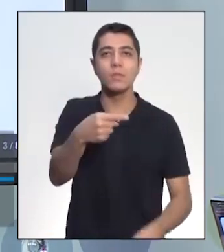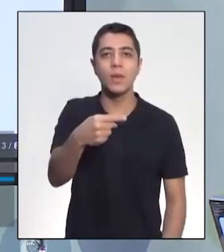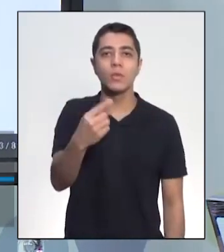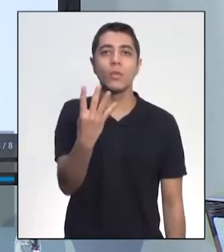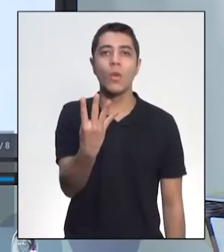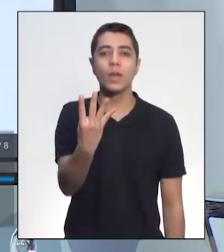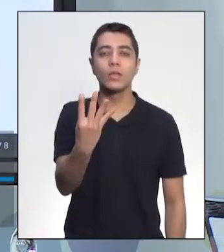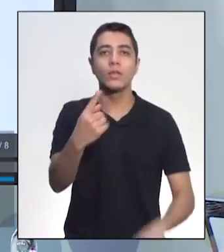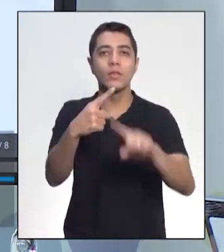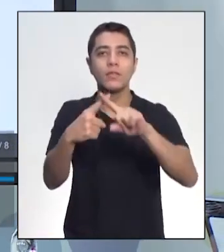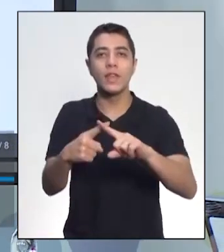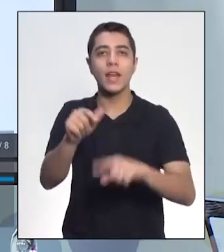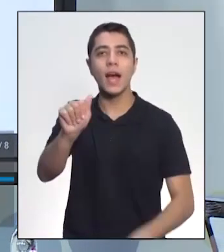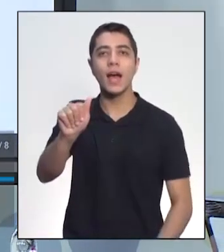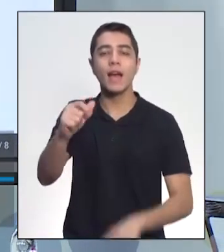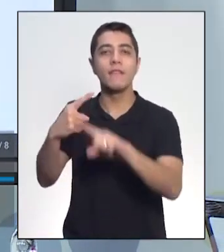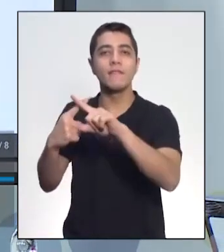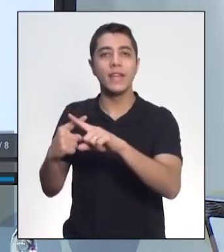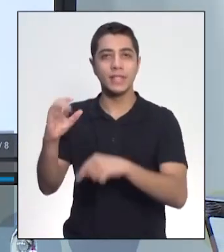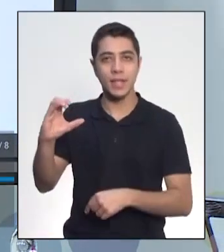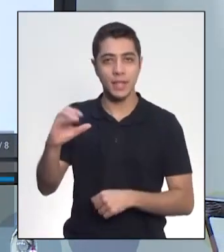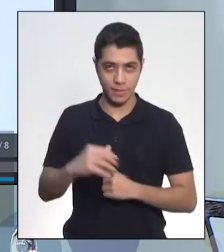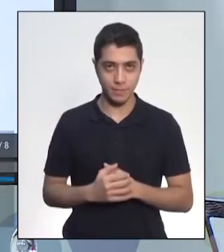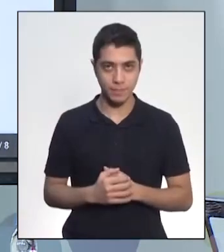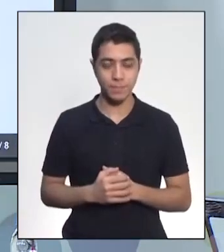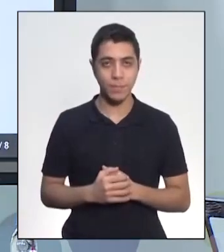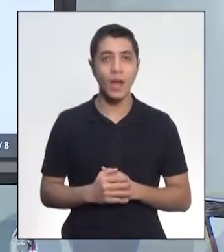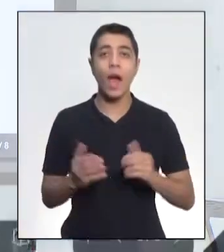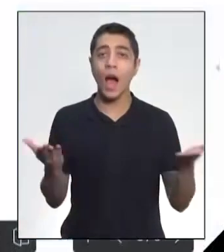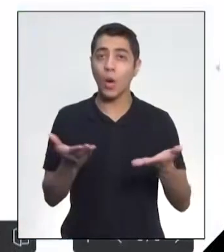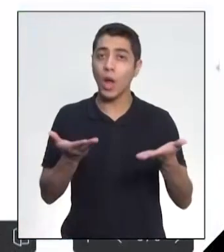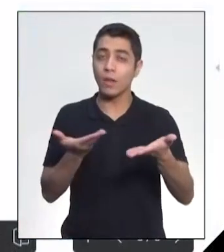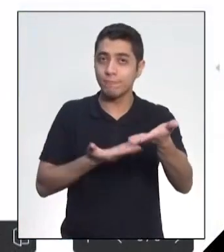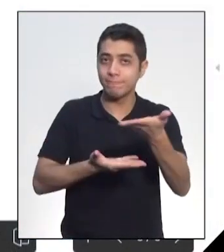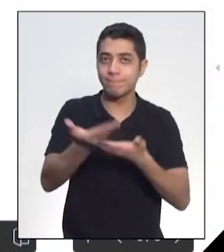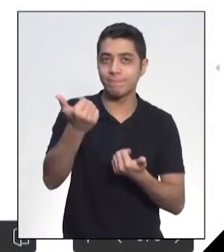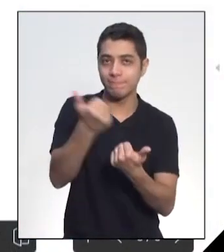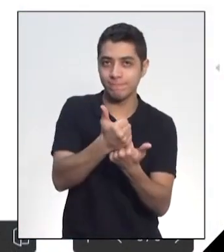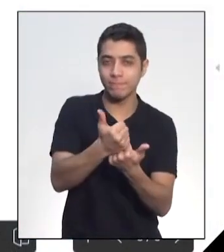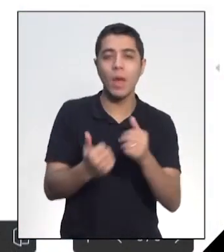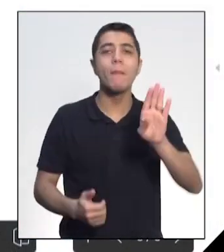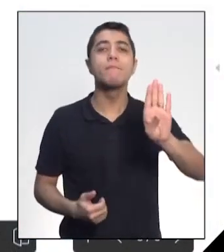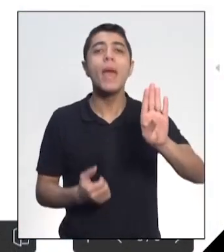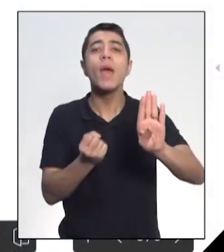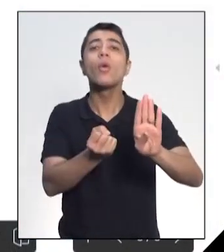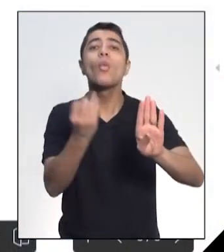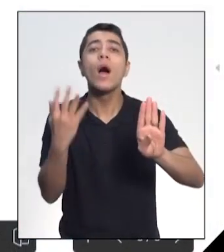c. Vamos substituir? Quem é o meu B? Menos 4.